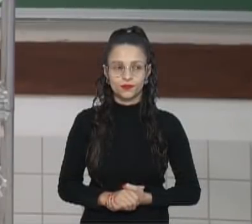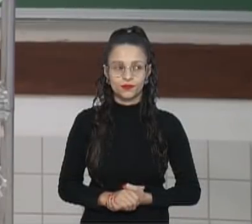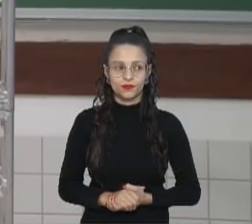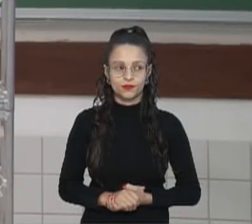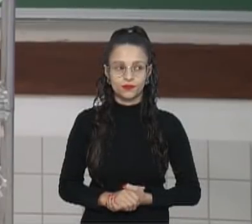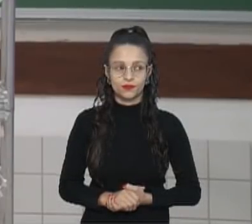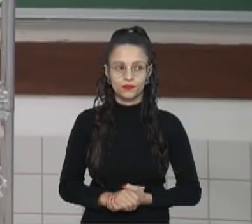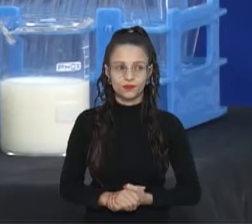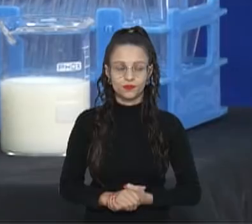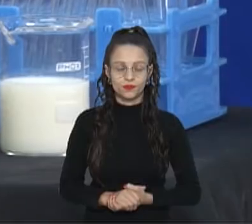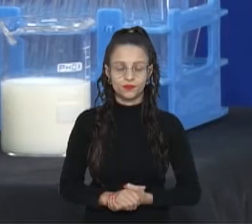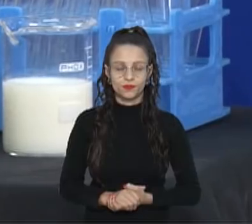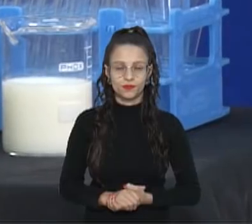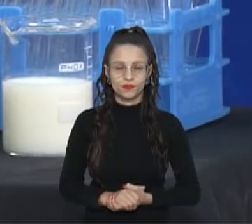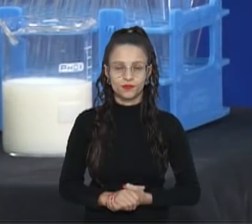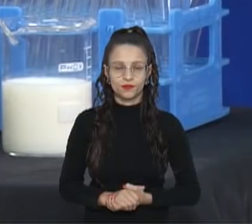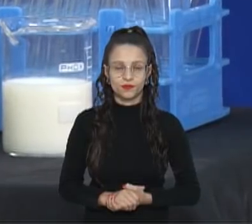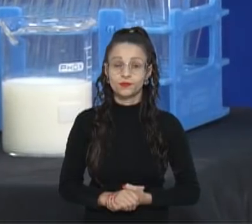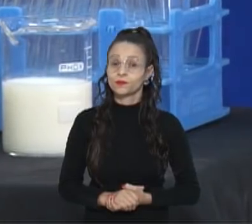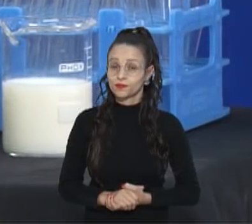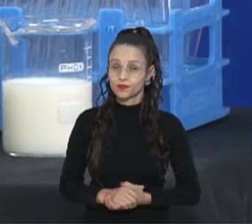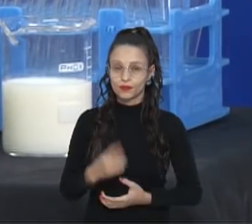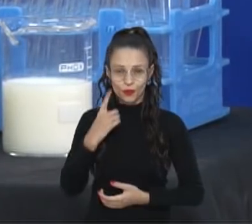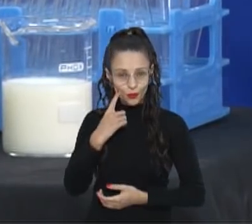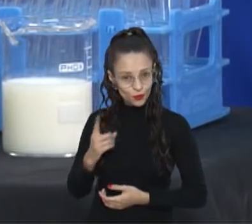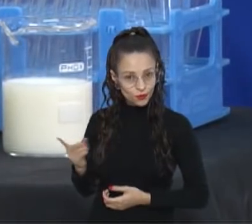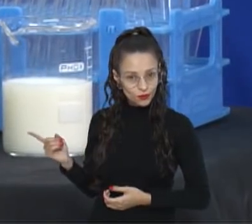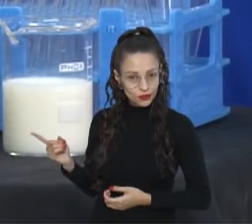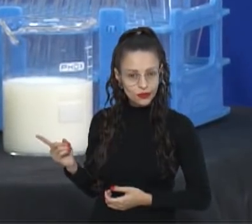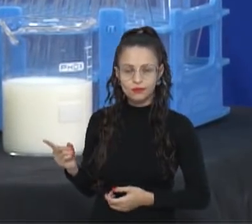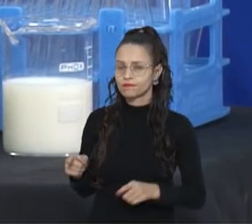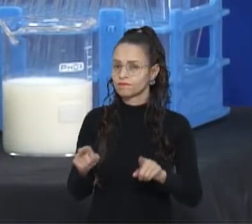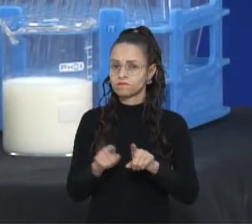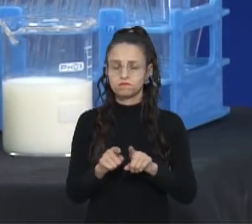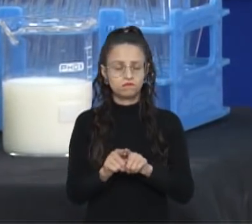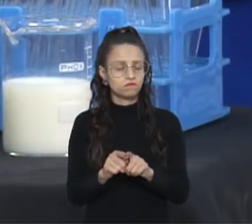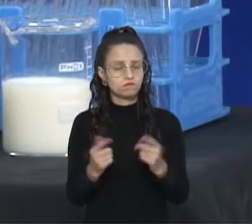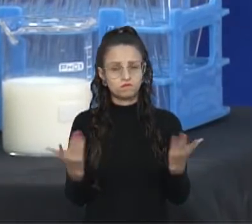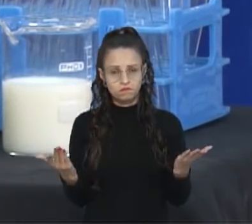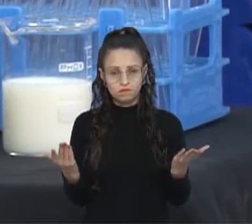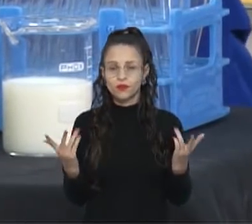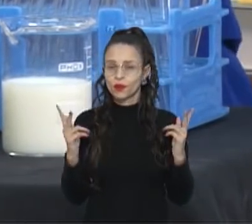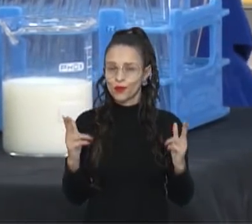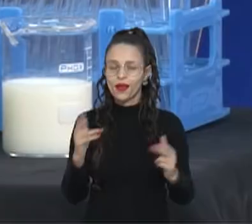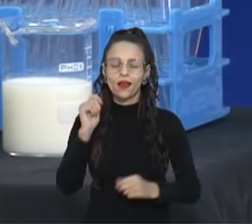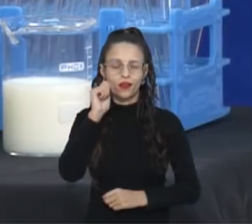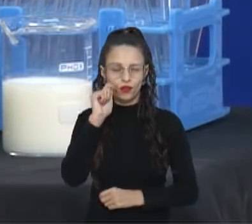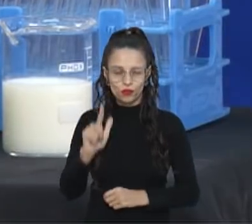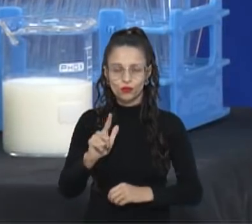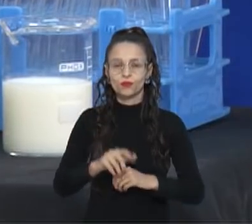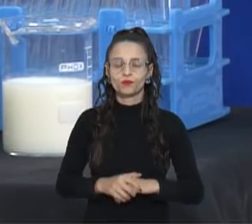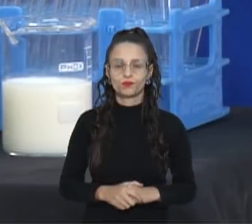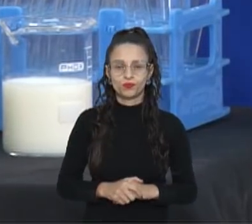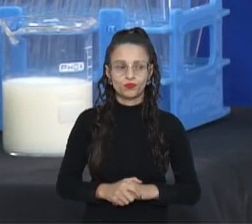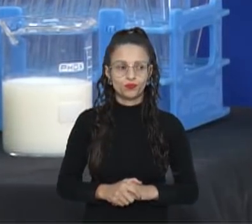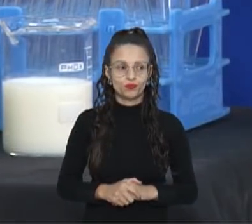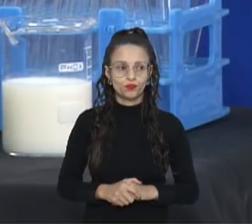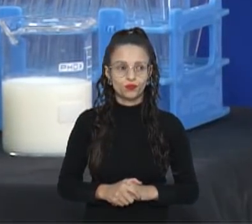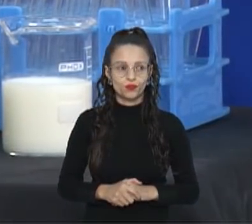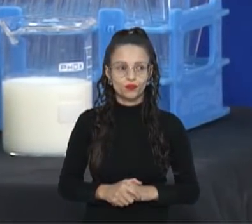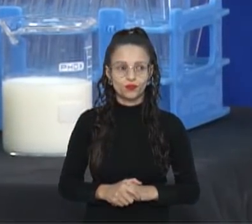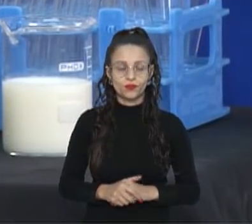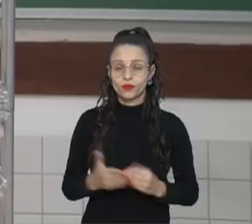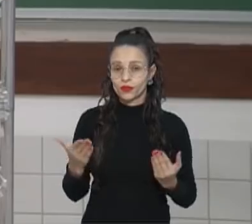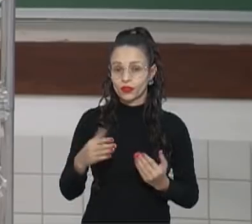Vamos por 2. Olá, papel de tornassol, mesmo resultado, ficou azul. Agora vamos para a fita indicadora, 1